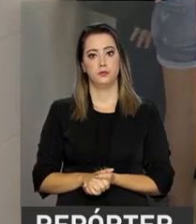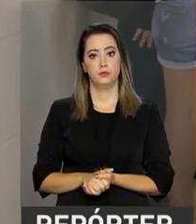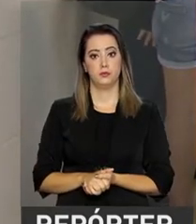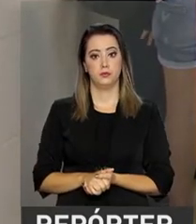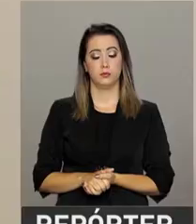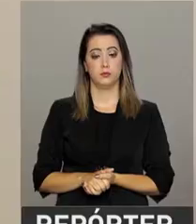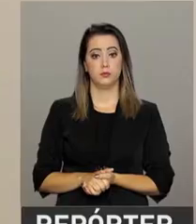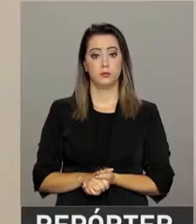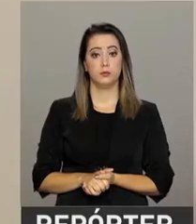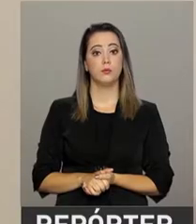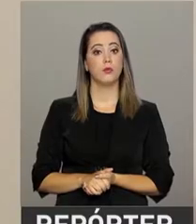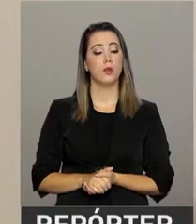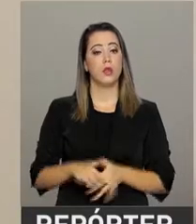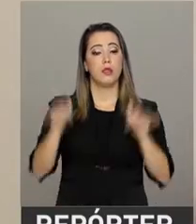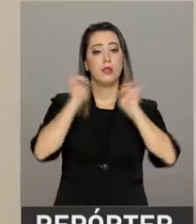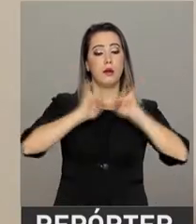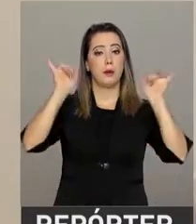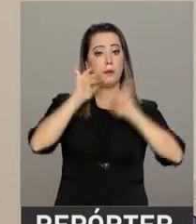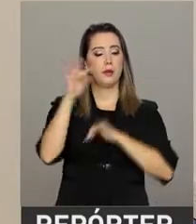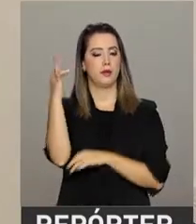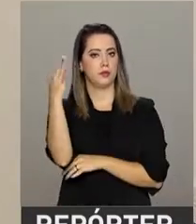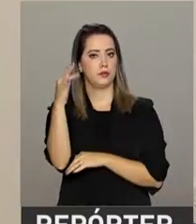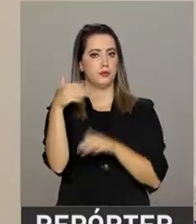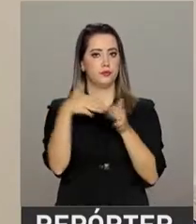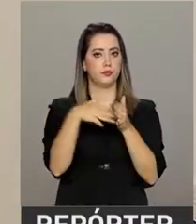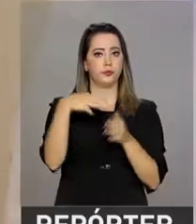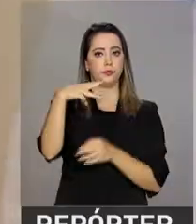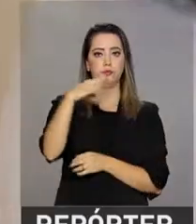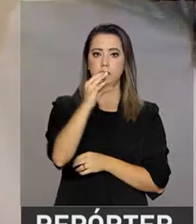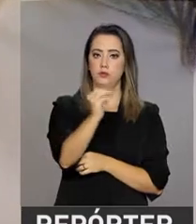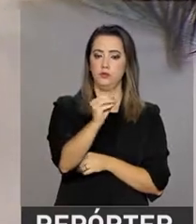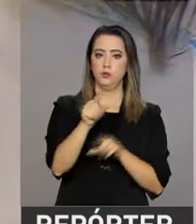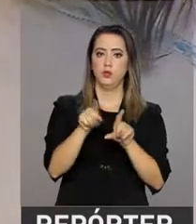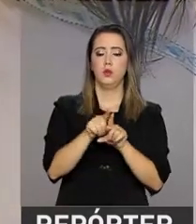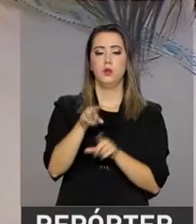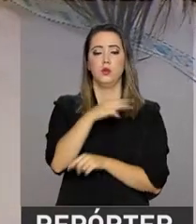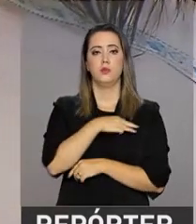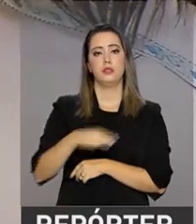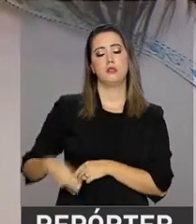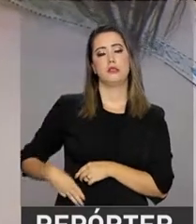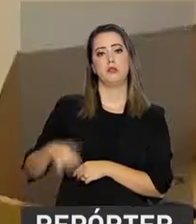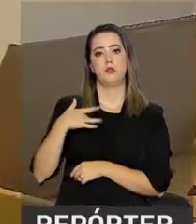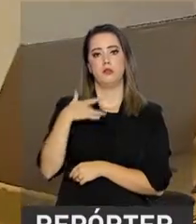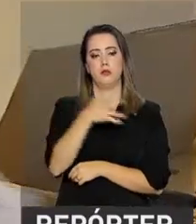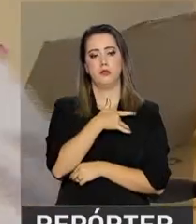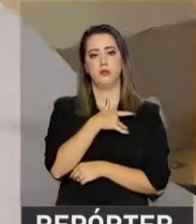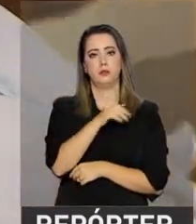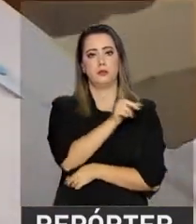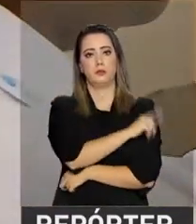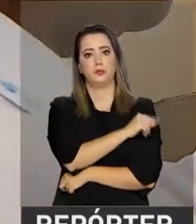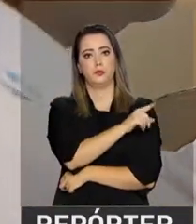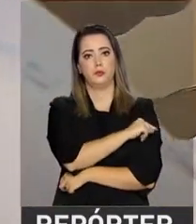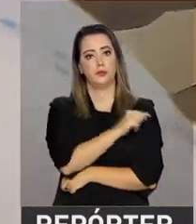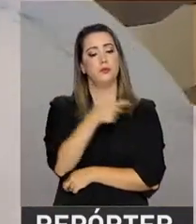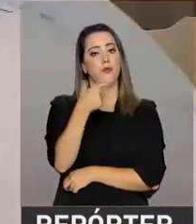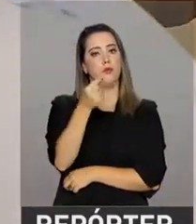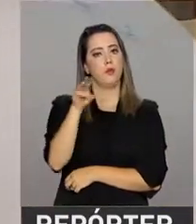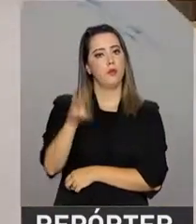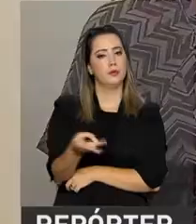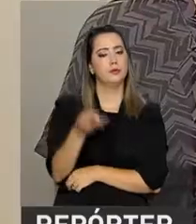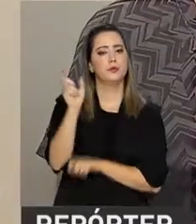Na campanha que vai de fevereiro a março, o Ministério da Saúde pretende vacinar quase 20 milhões de pessoas